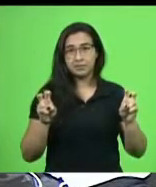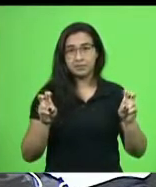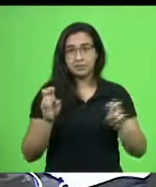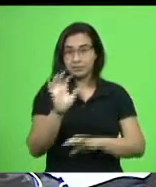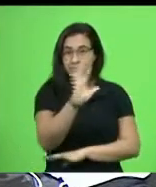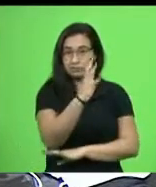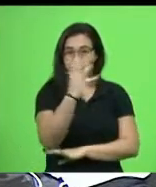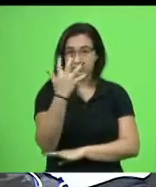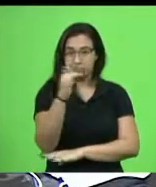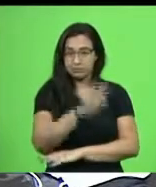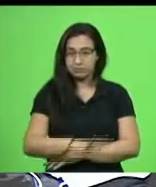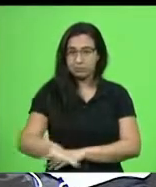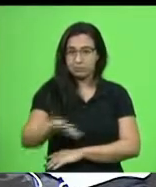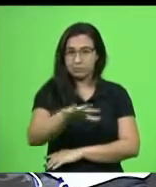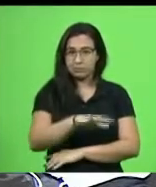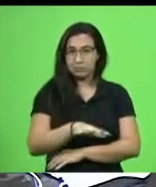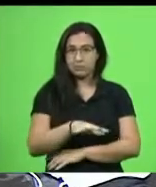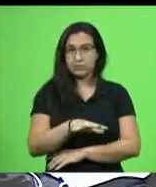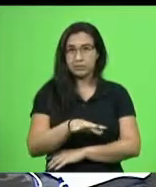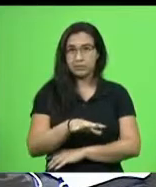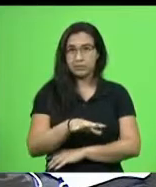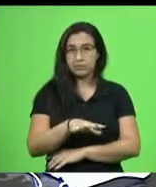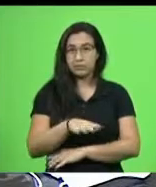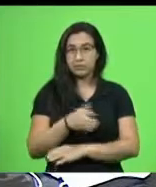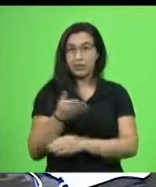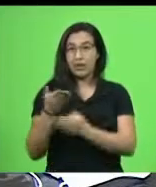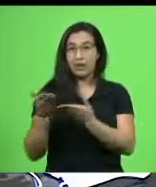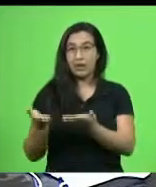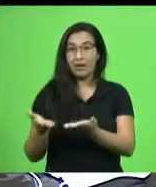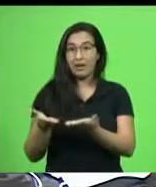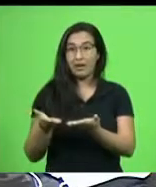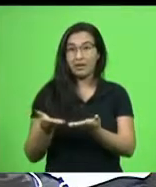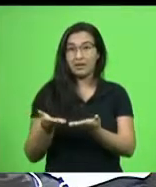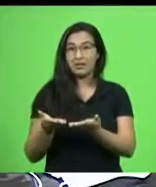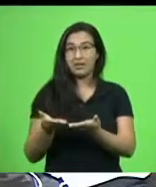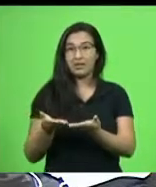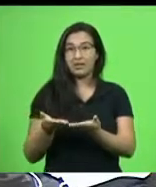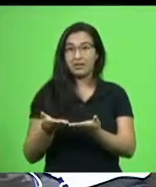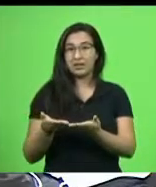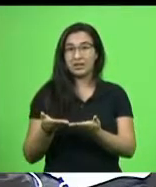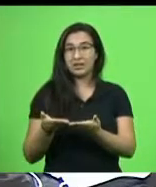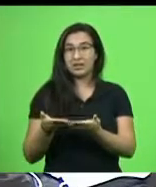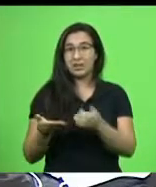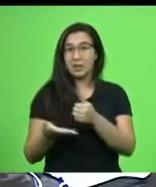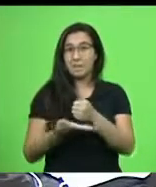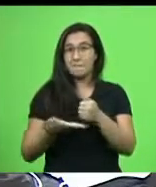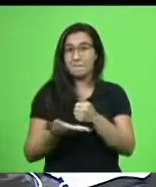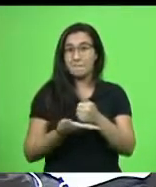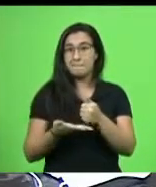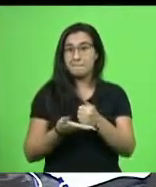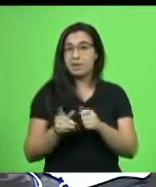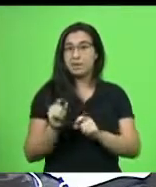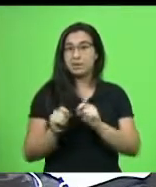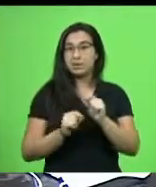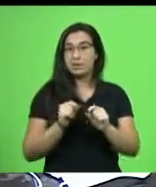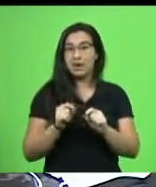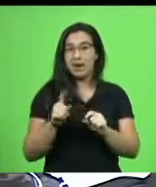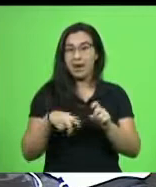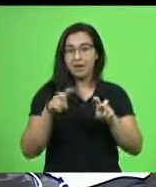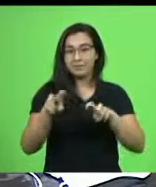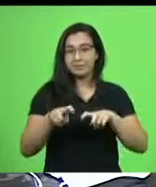ambientais, é das questões ambientais que depende um dos principais pilares da economia catarinense, que é o agronegócio.